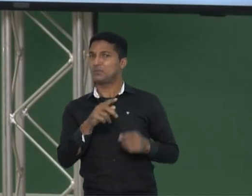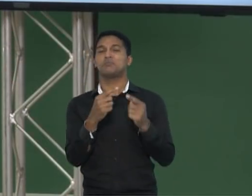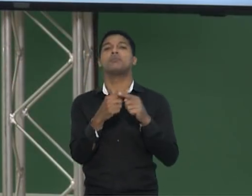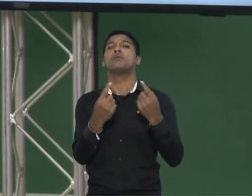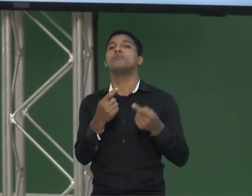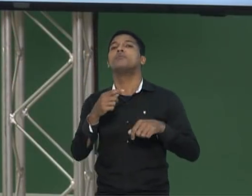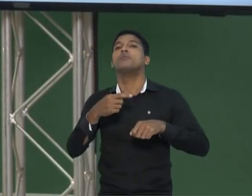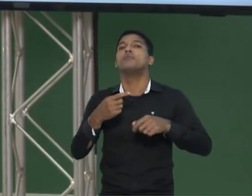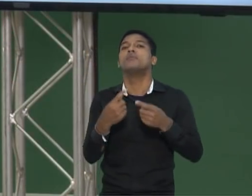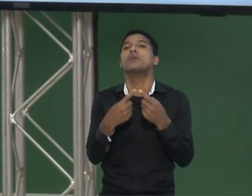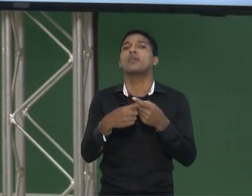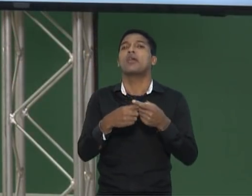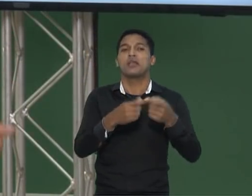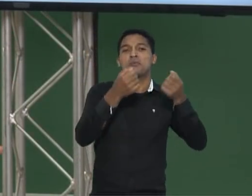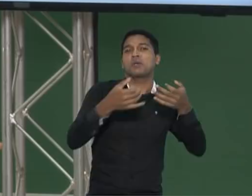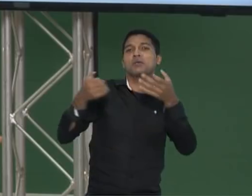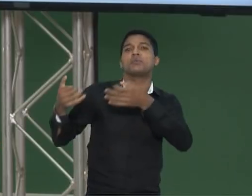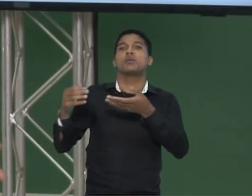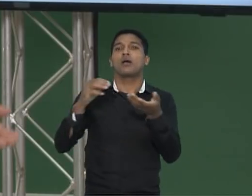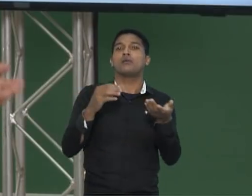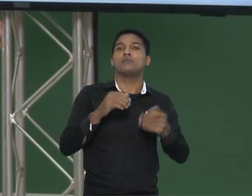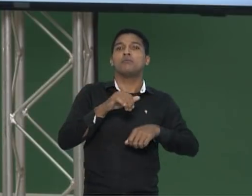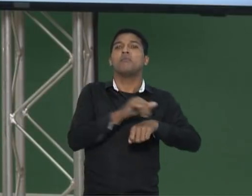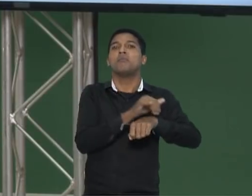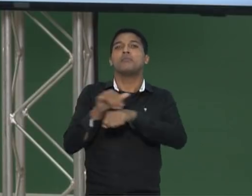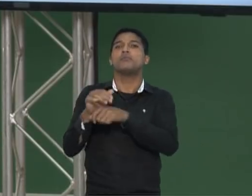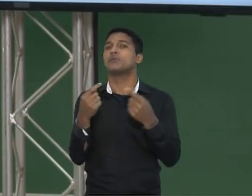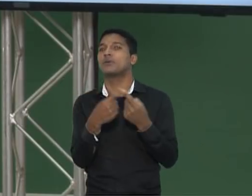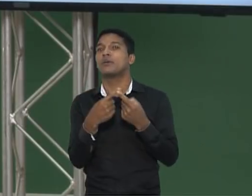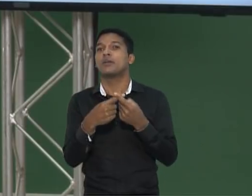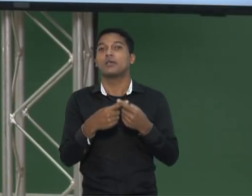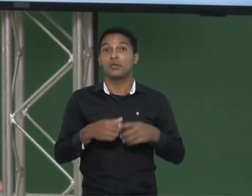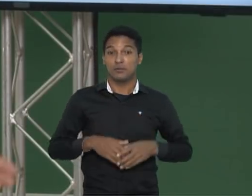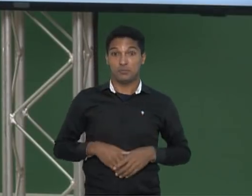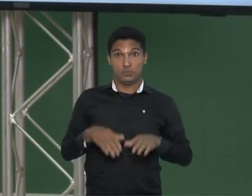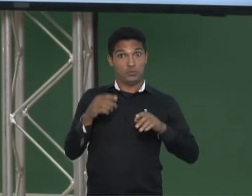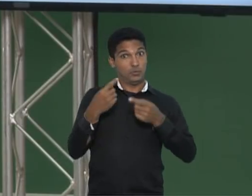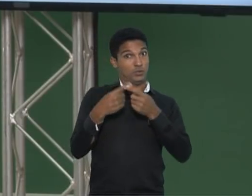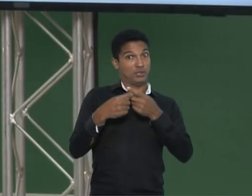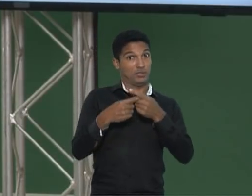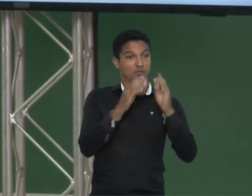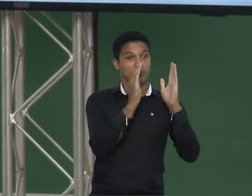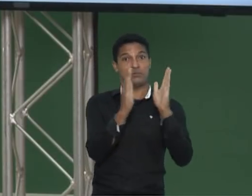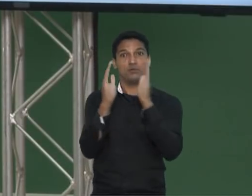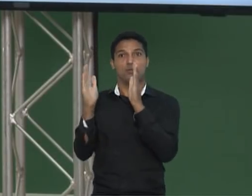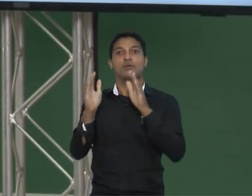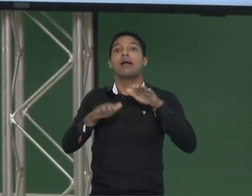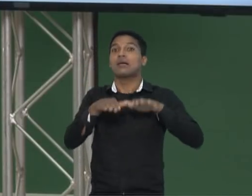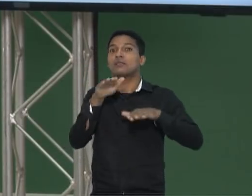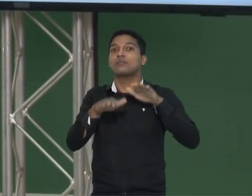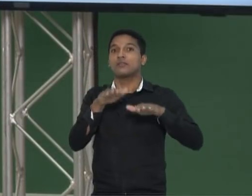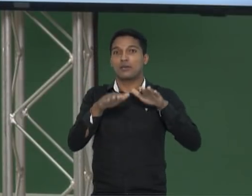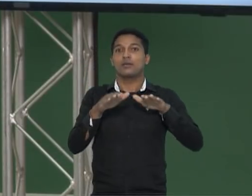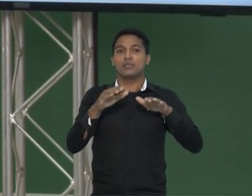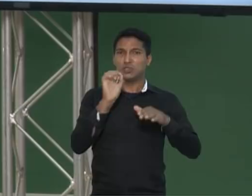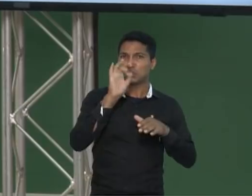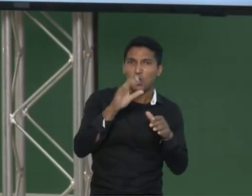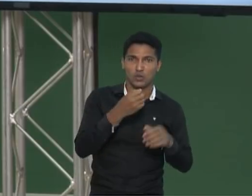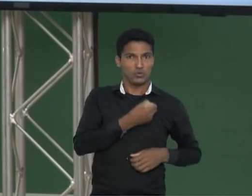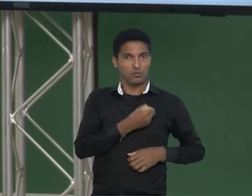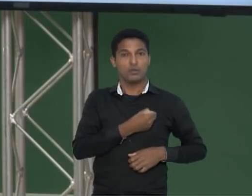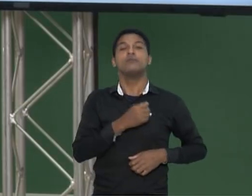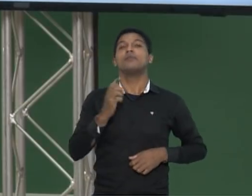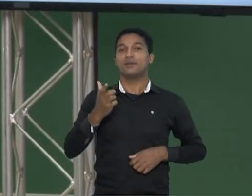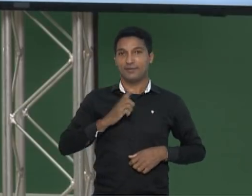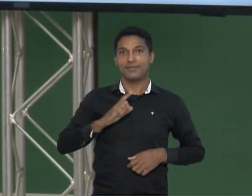esse método? É porque muitas vezes nós não vamos ter só números, nós vamos ter letras, que é o caso